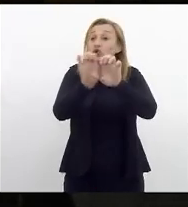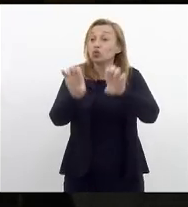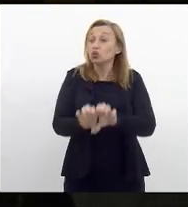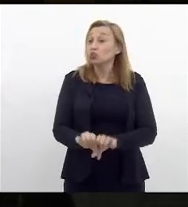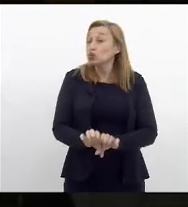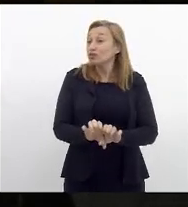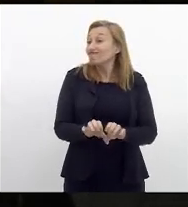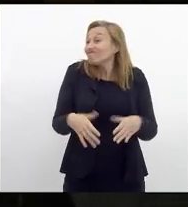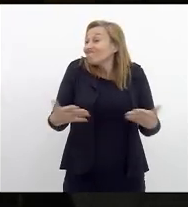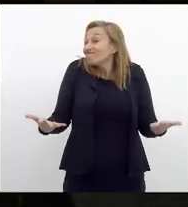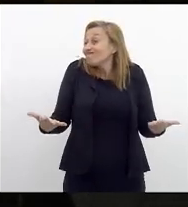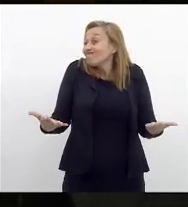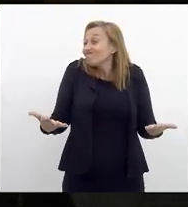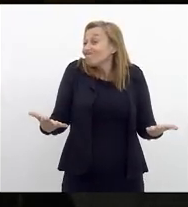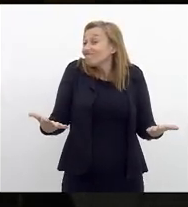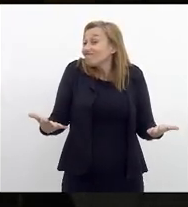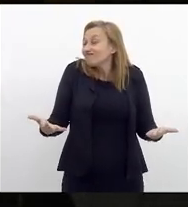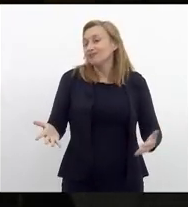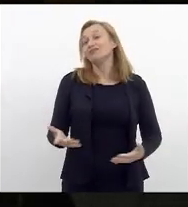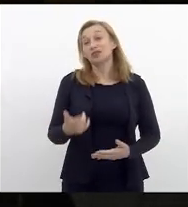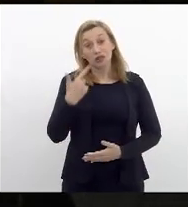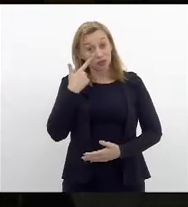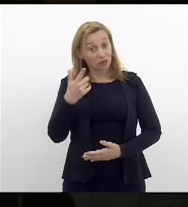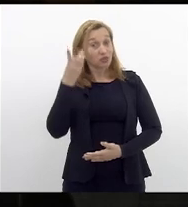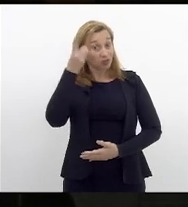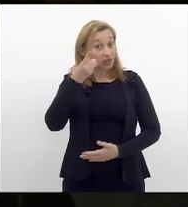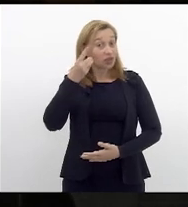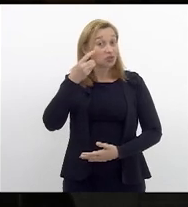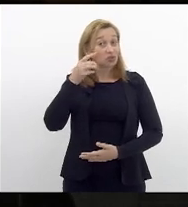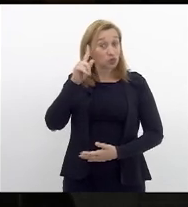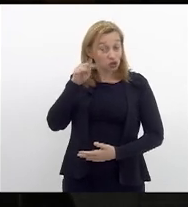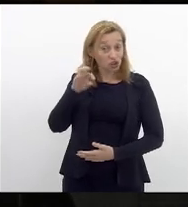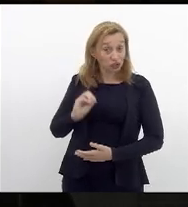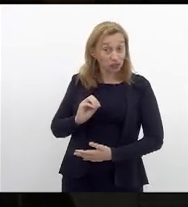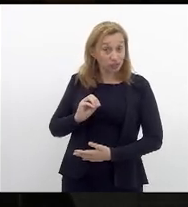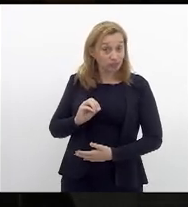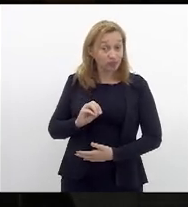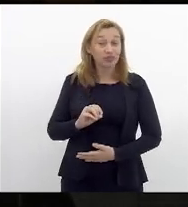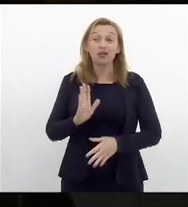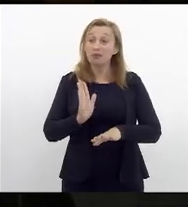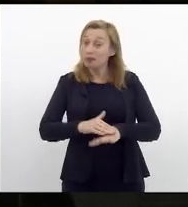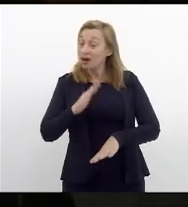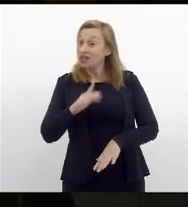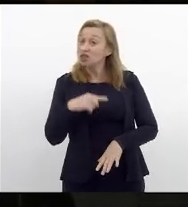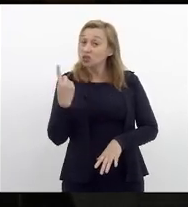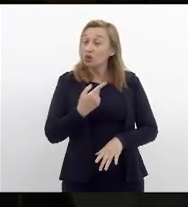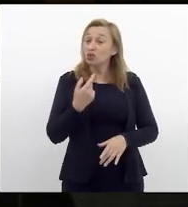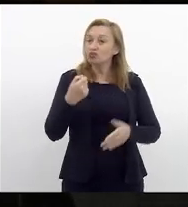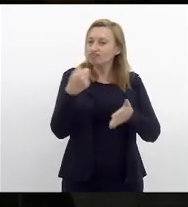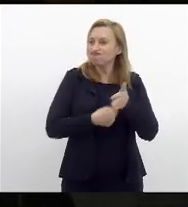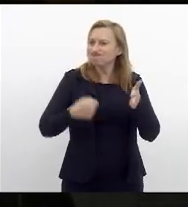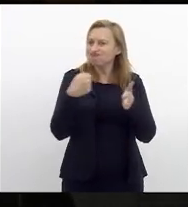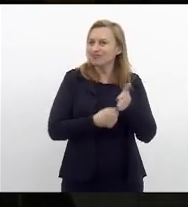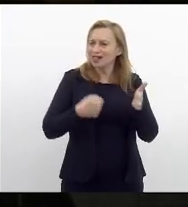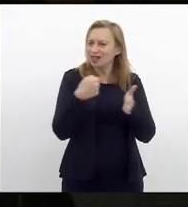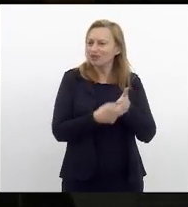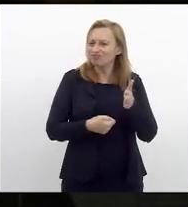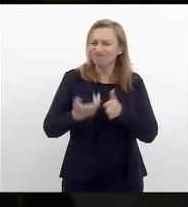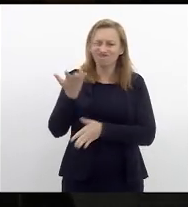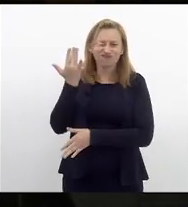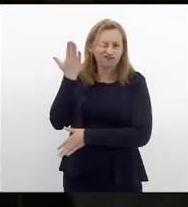para tal. Viu, deputado Gustavo Schmidt? E nós lutamos tanto lá